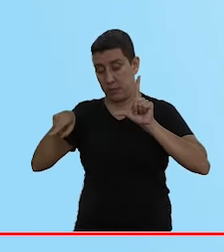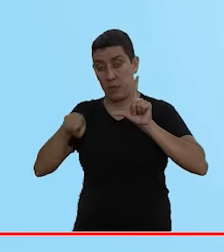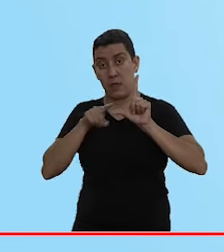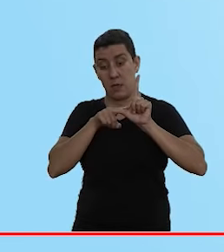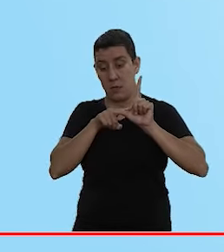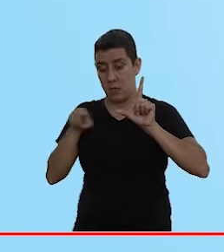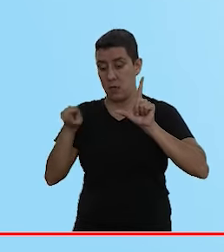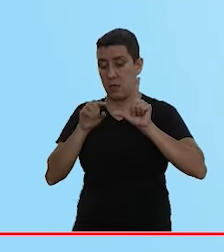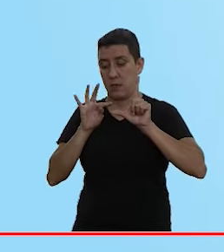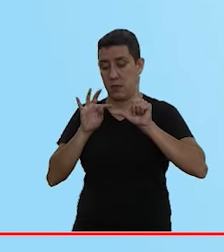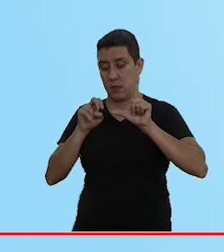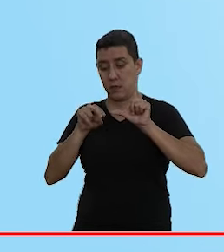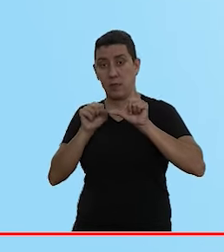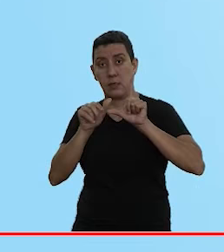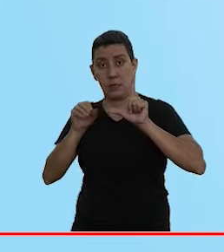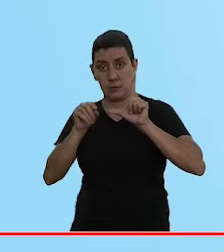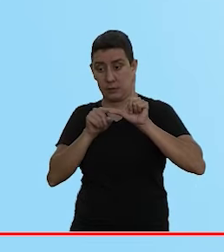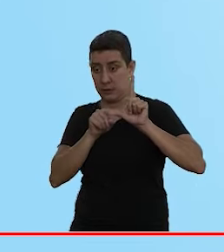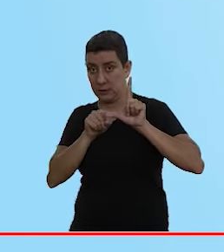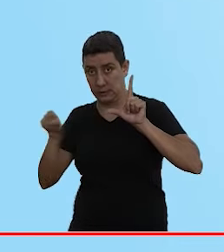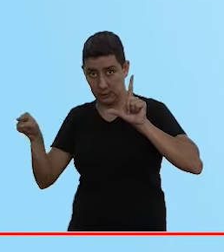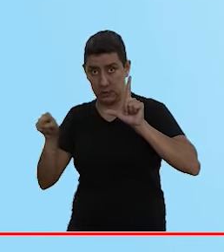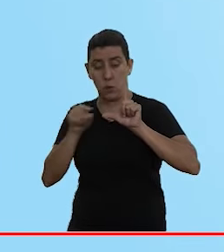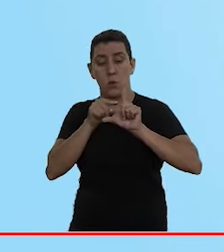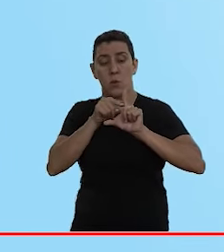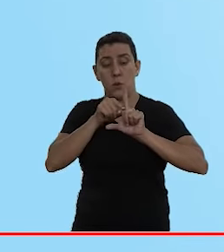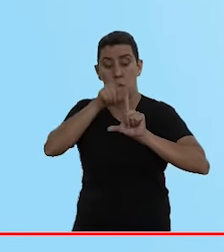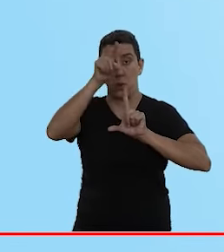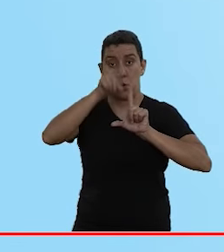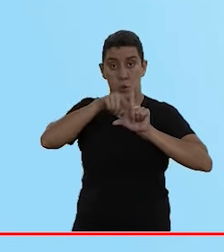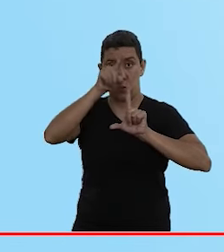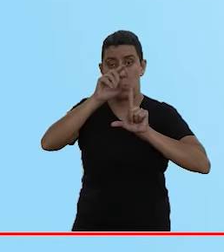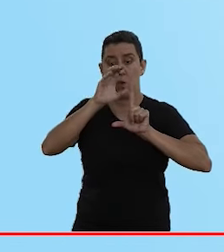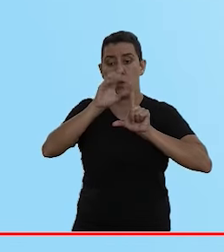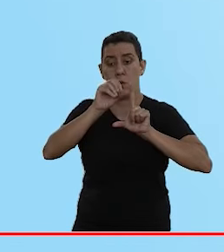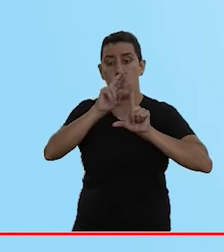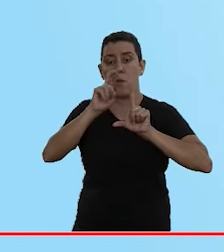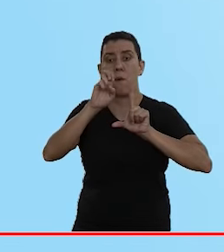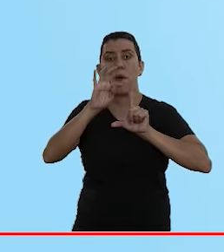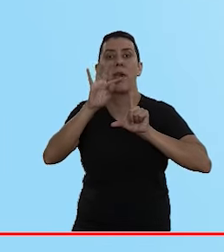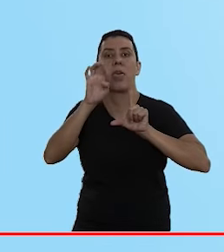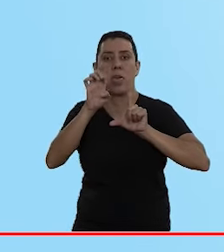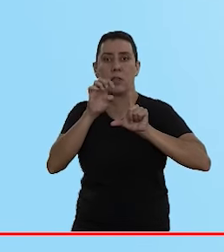ali no eixo horizontal a gente está falando da tensão